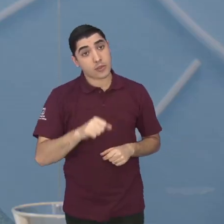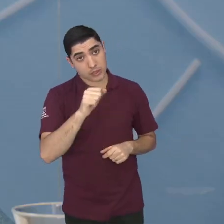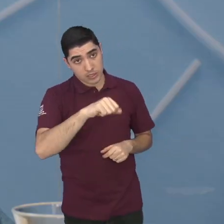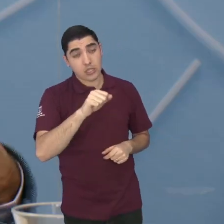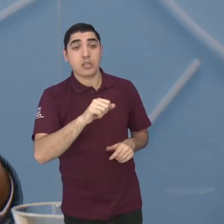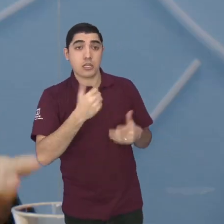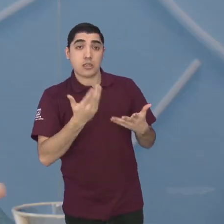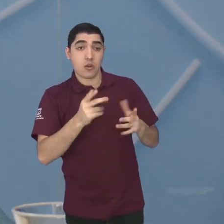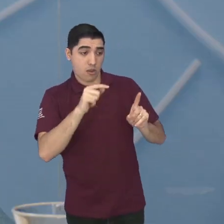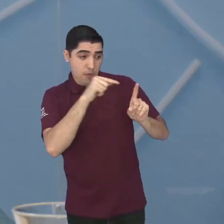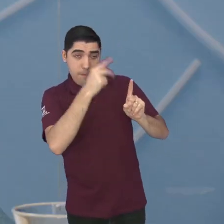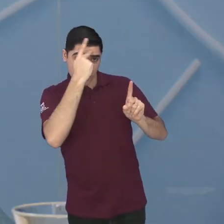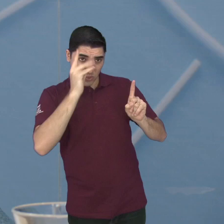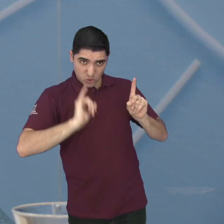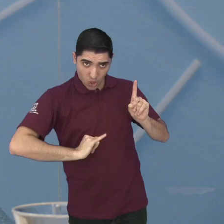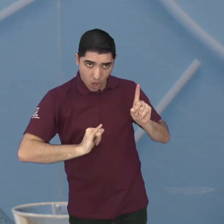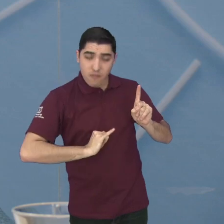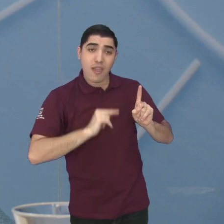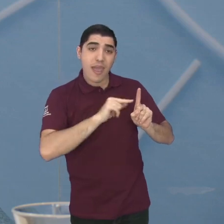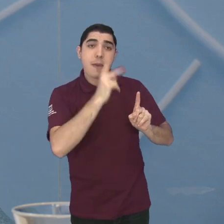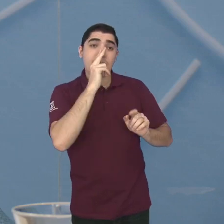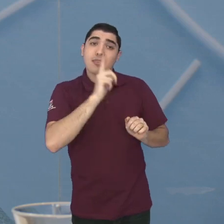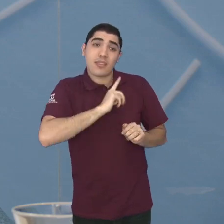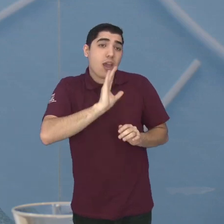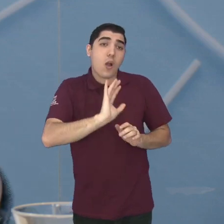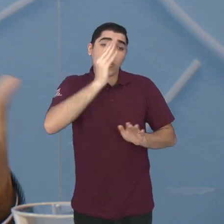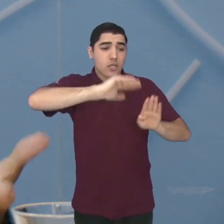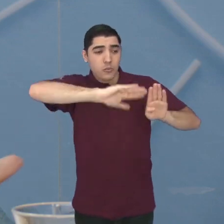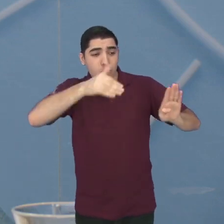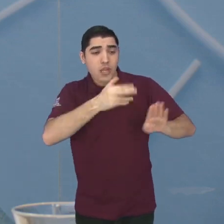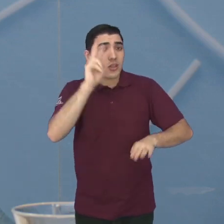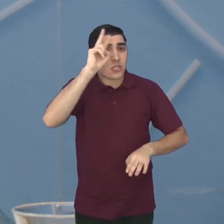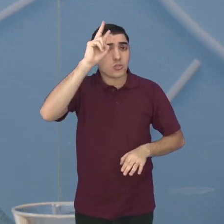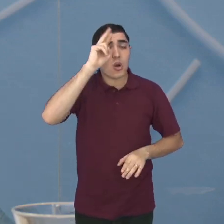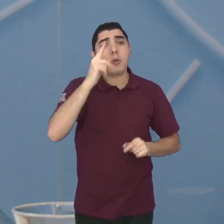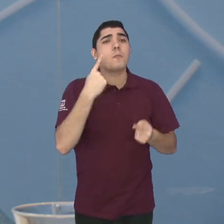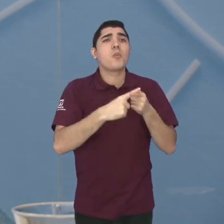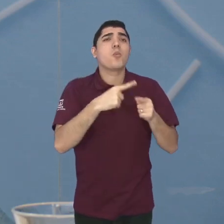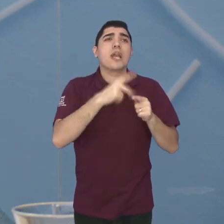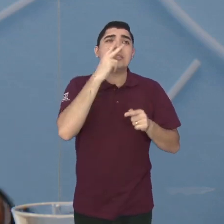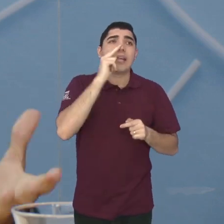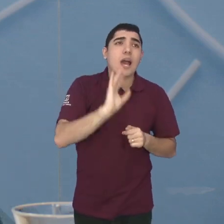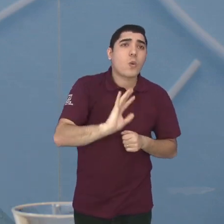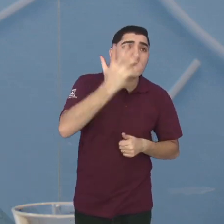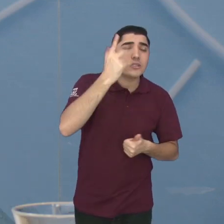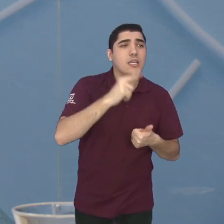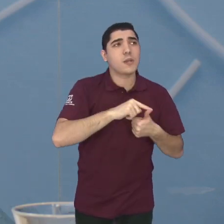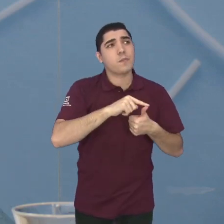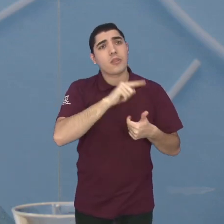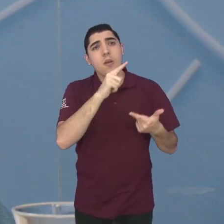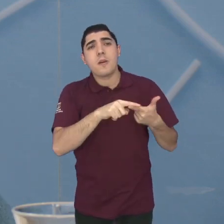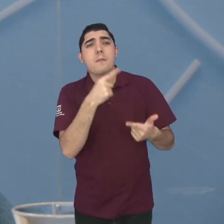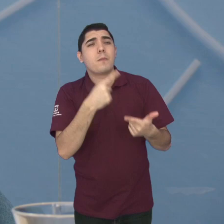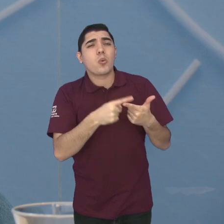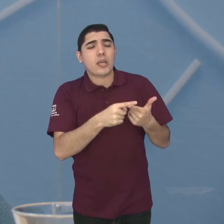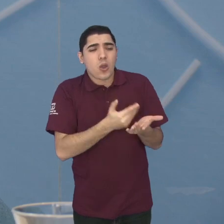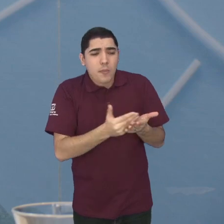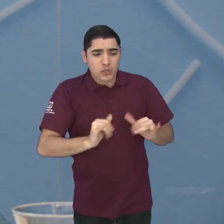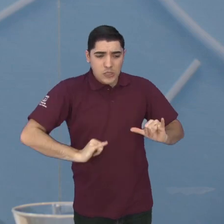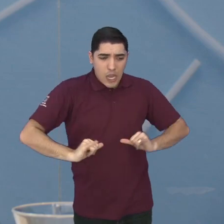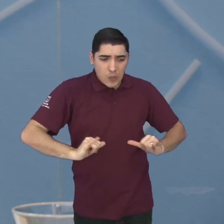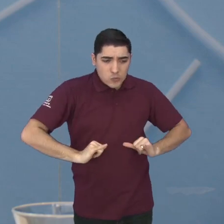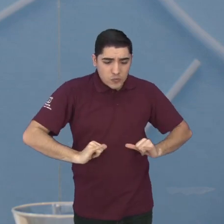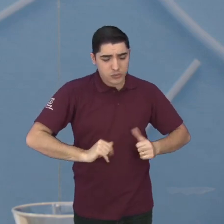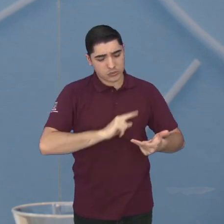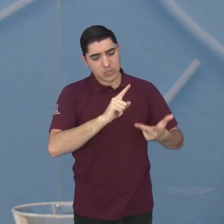dentro de uma história, né? Então procurar se questionar o que essa história significa, por que está causando sofrimento, por que está causando